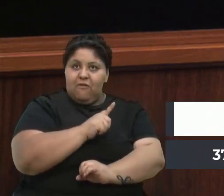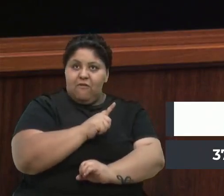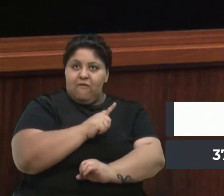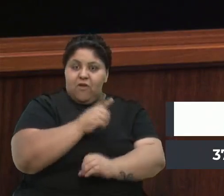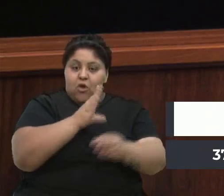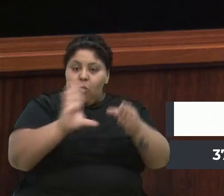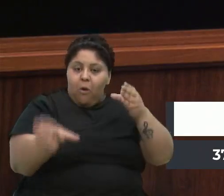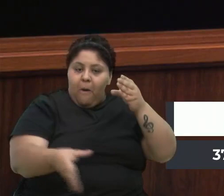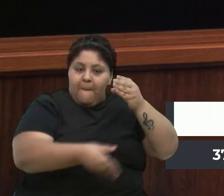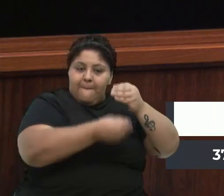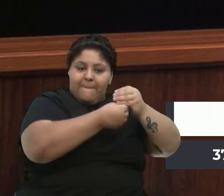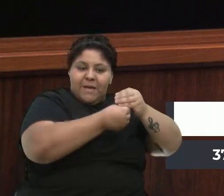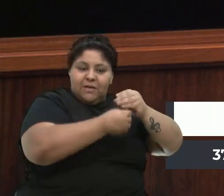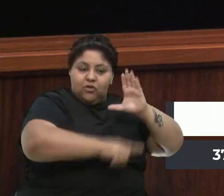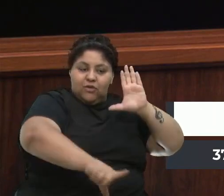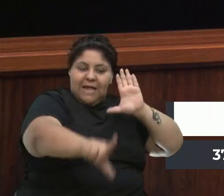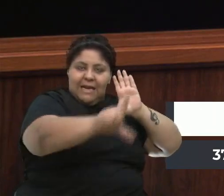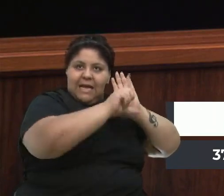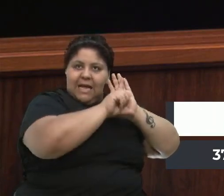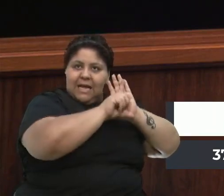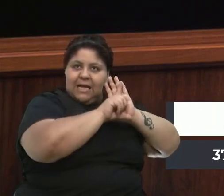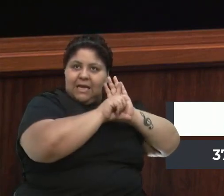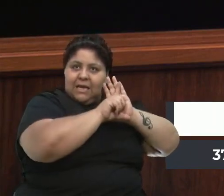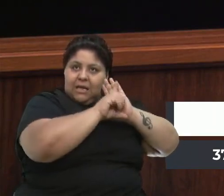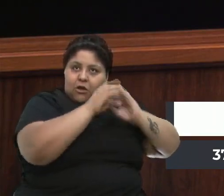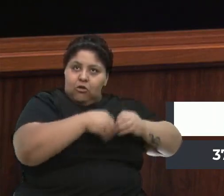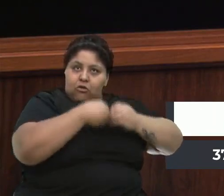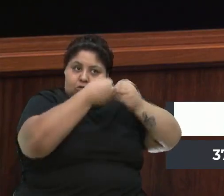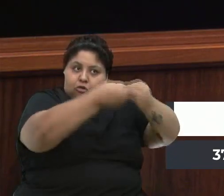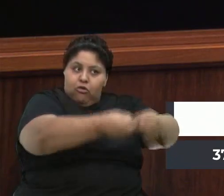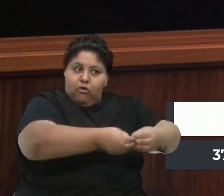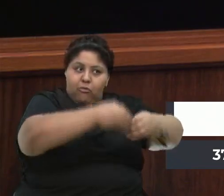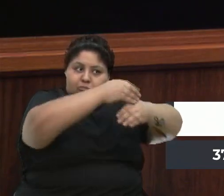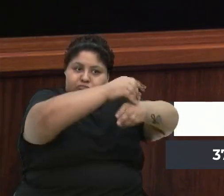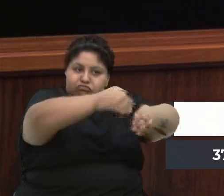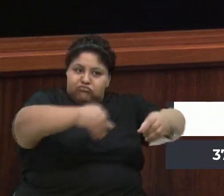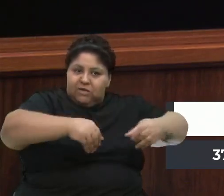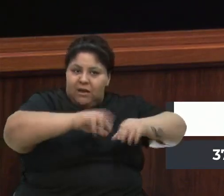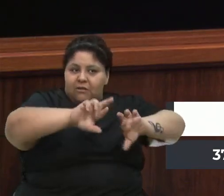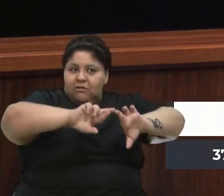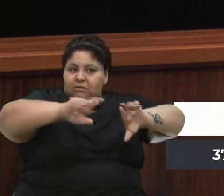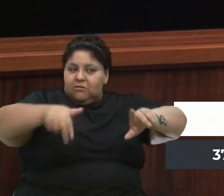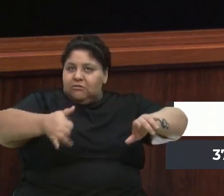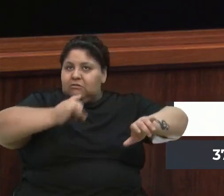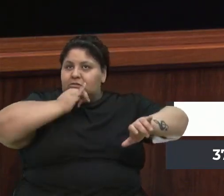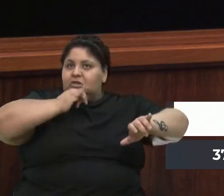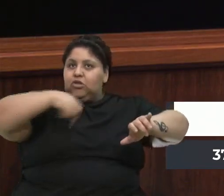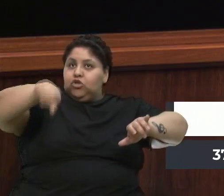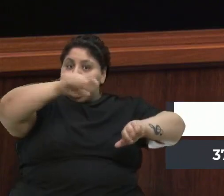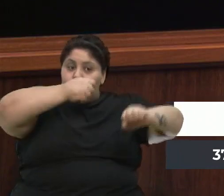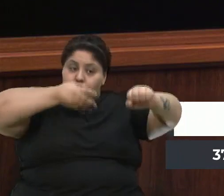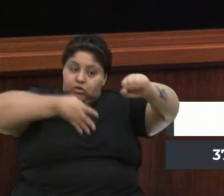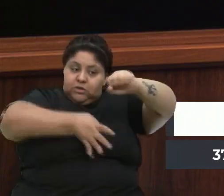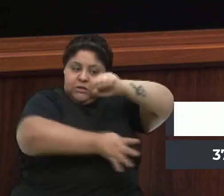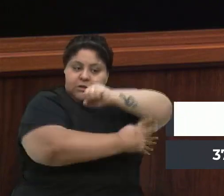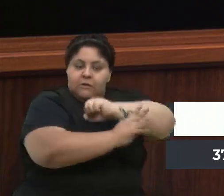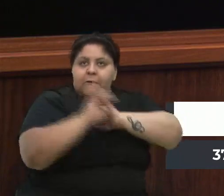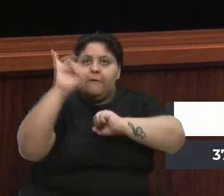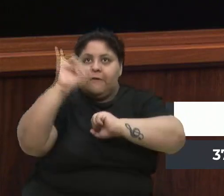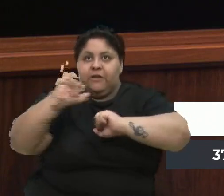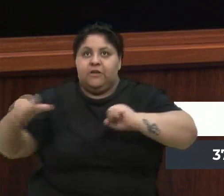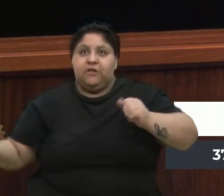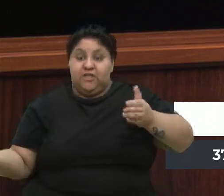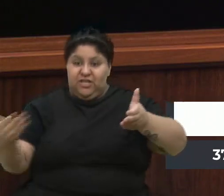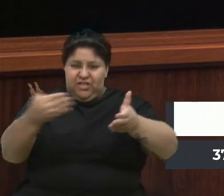Constituição prevendo terras, prevendo diferente, por exemplo, dos nossos imigrantes italianos que vieram para cá,